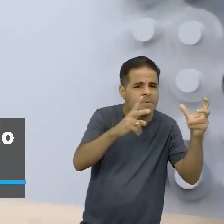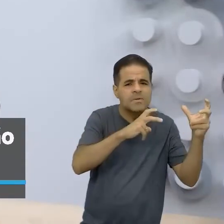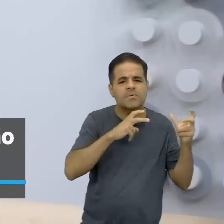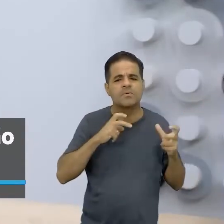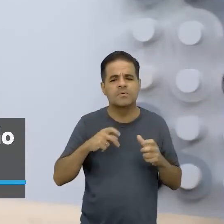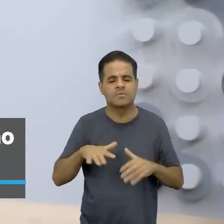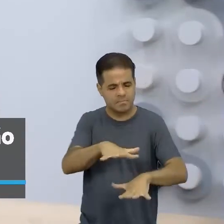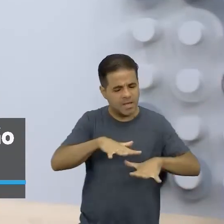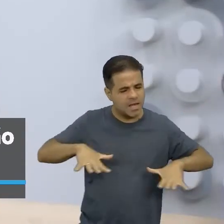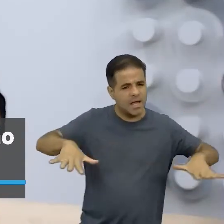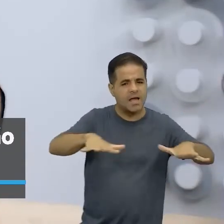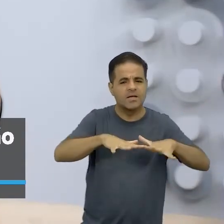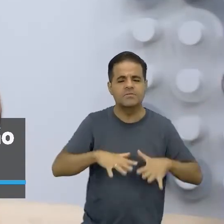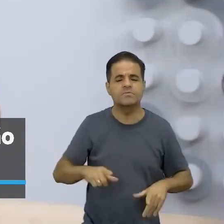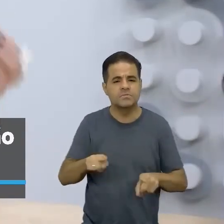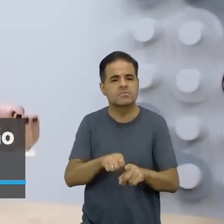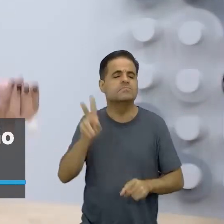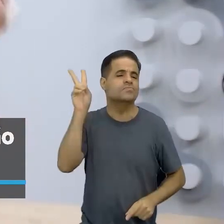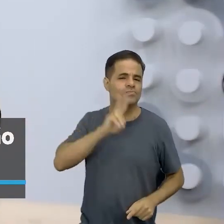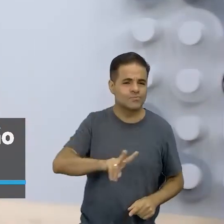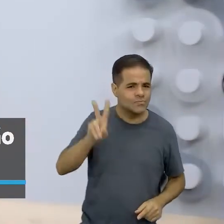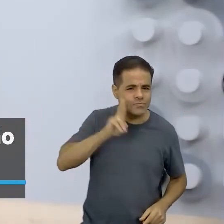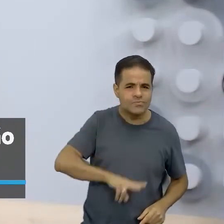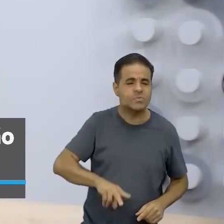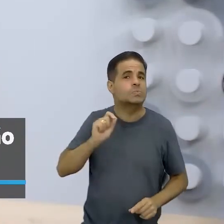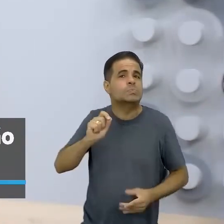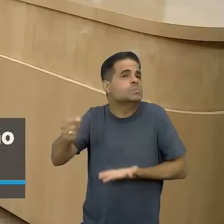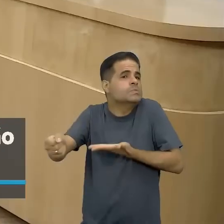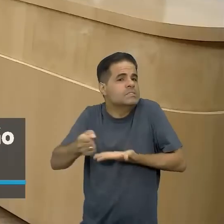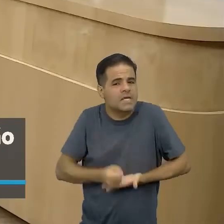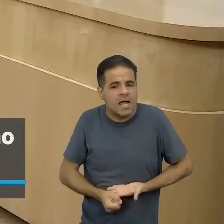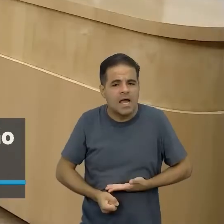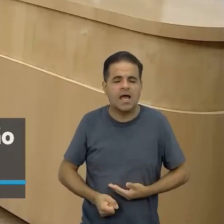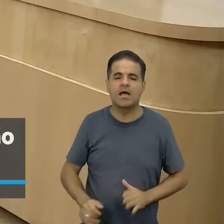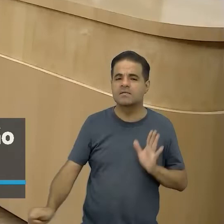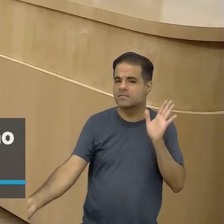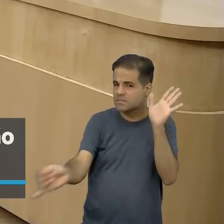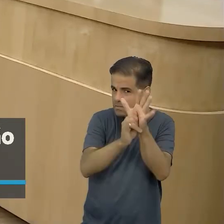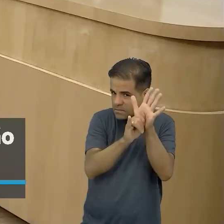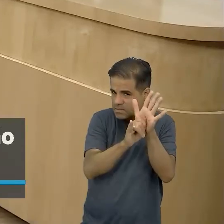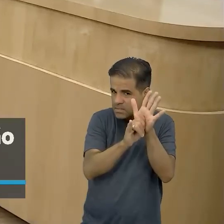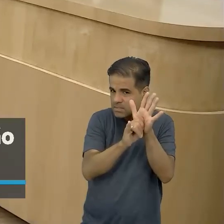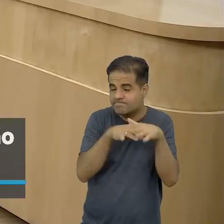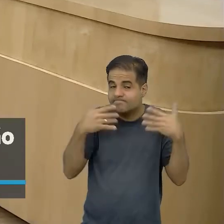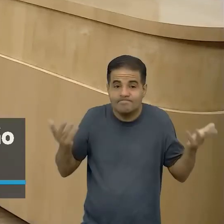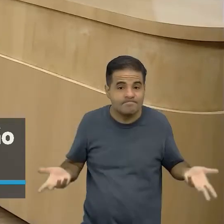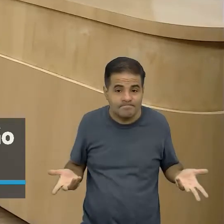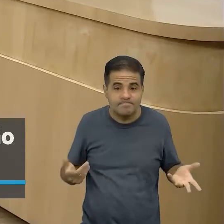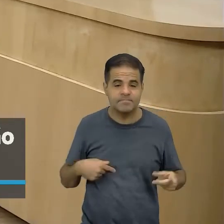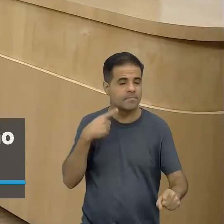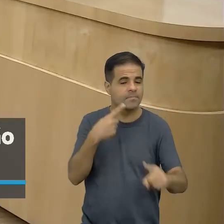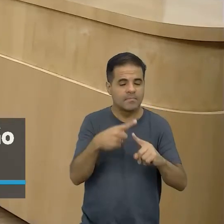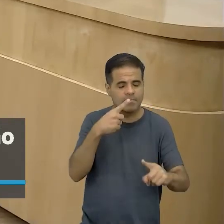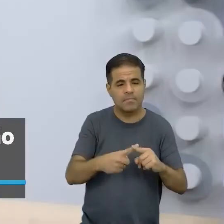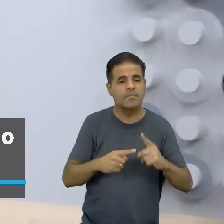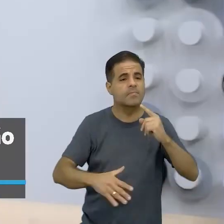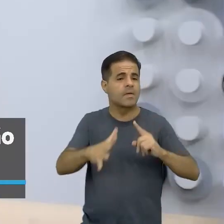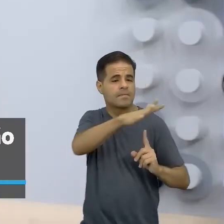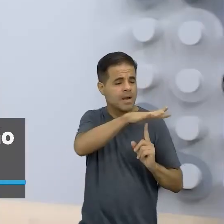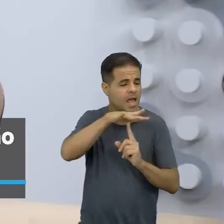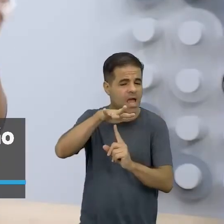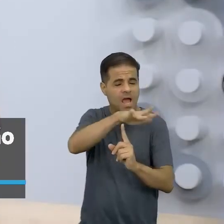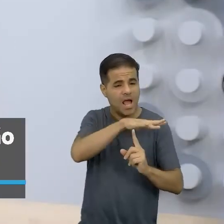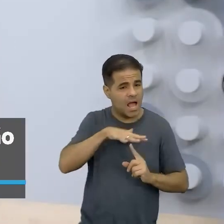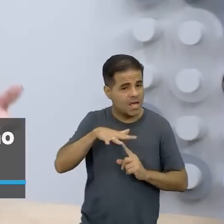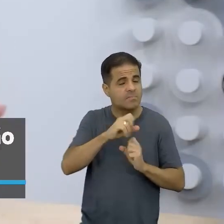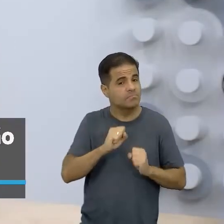espaço físico, né? A questão da história que isso traz, a questão da identidade, né? Por que então as praças? Porque